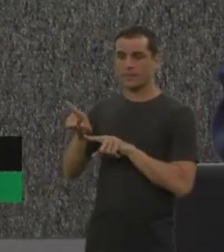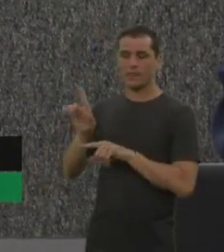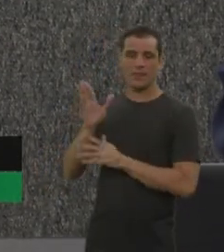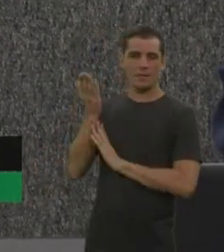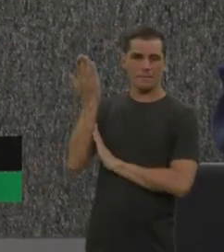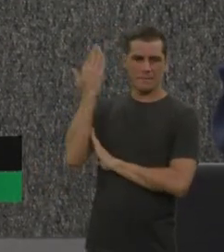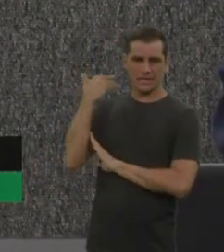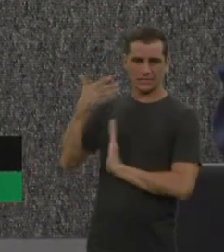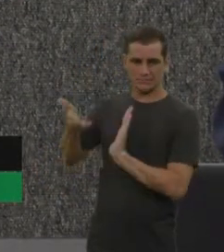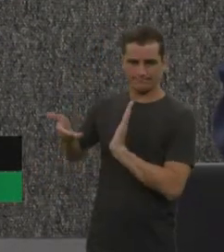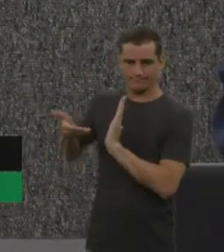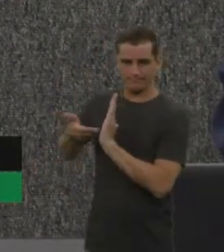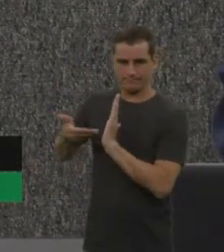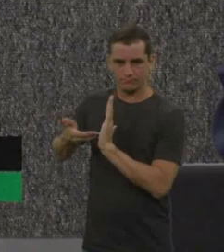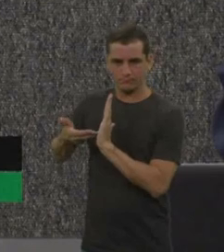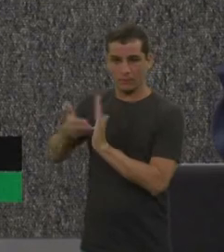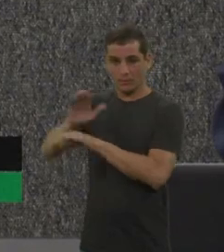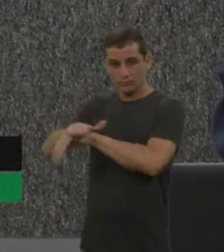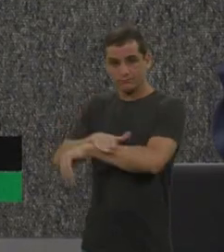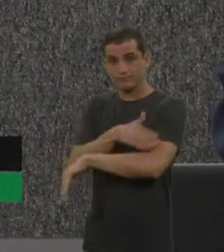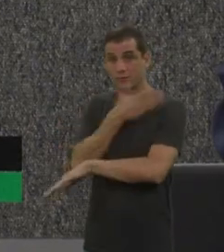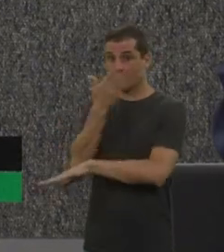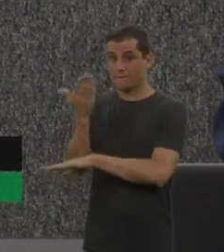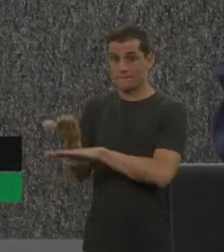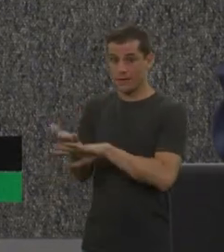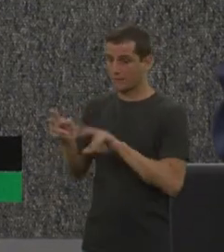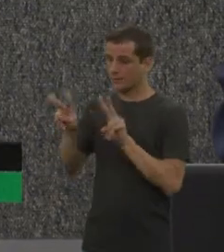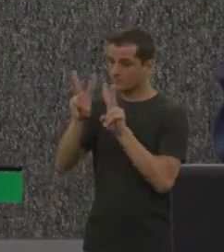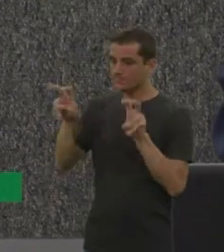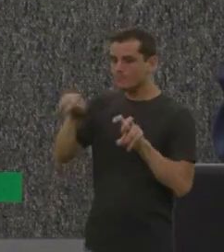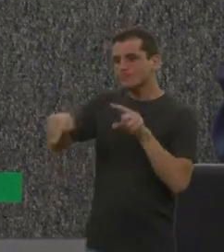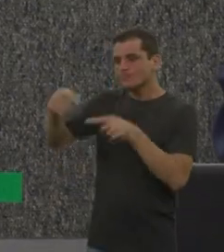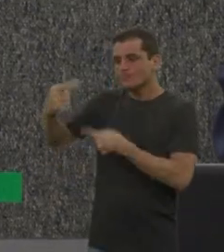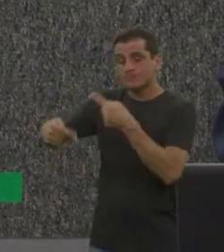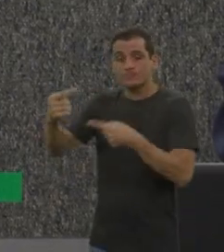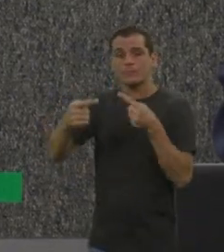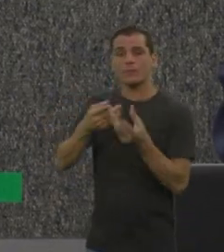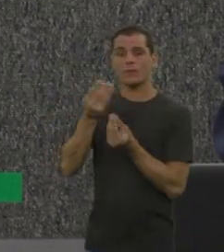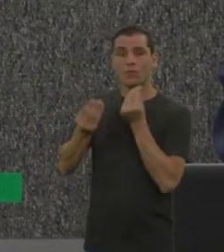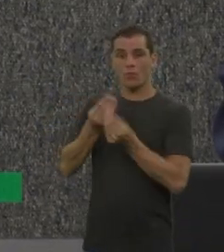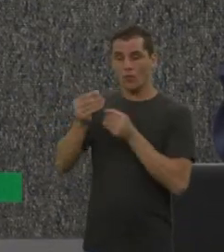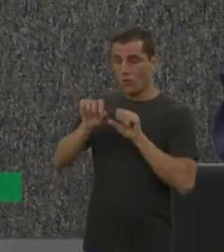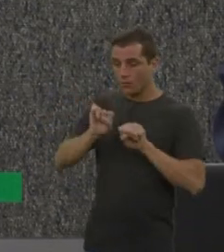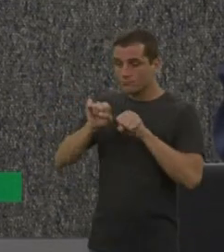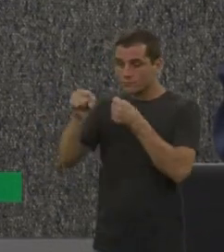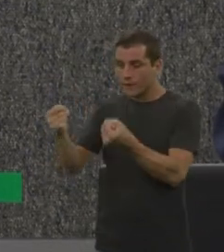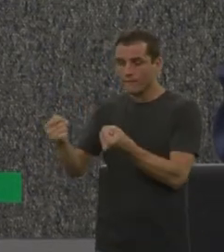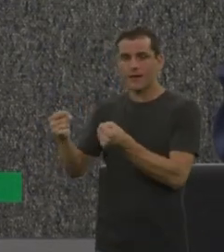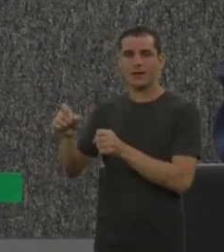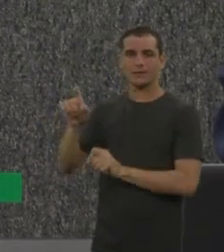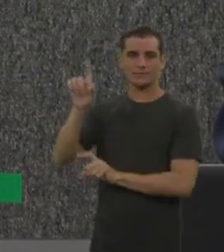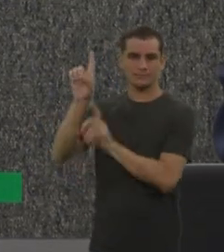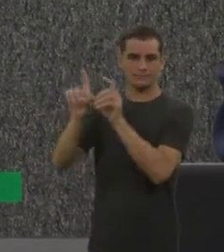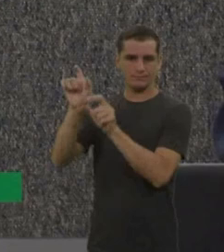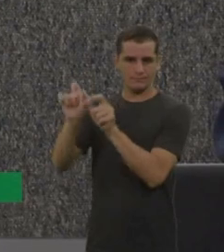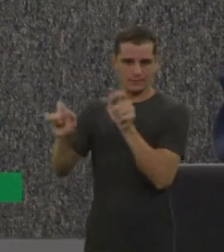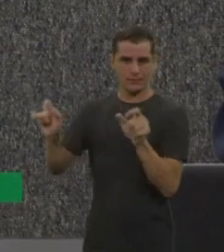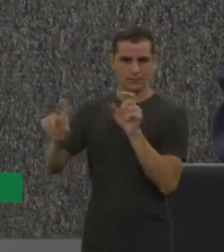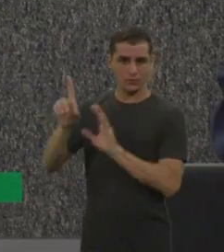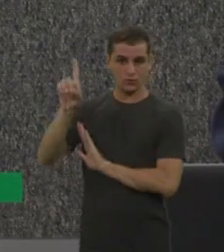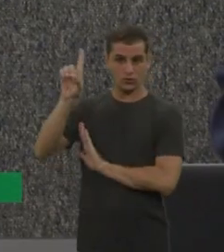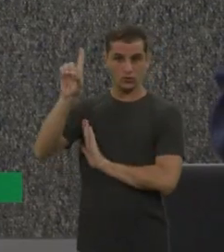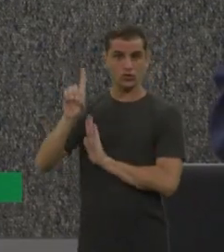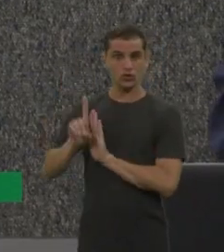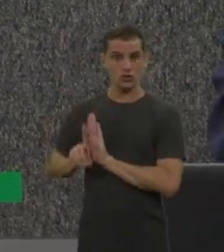Eu sempre procurei participar ativamente, inclusive, das defesas dos direitos das pessoas com doenças raras, quando a